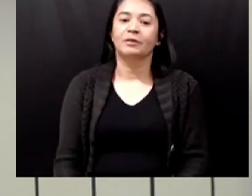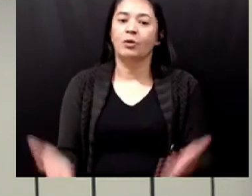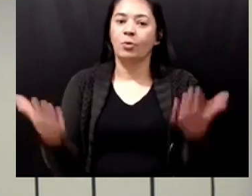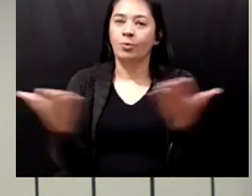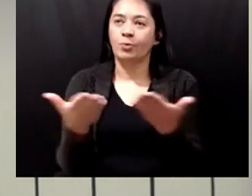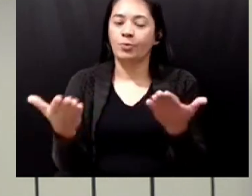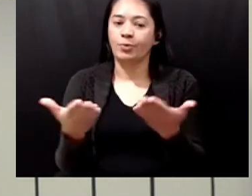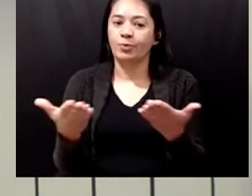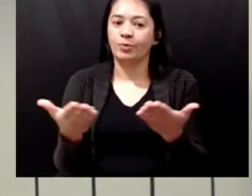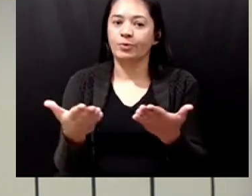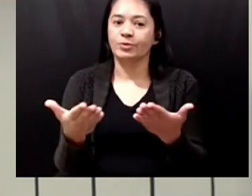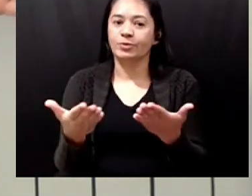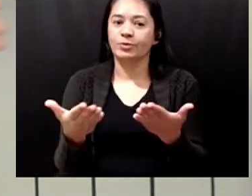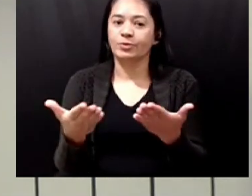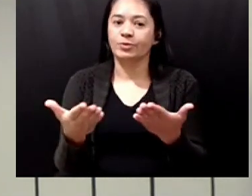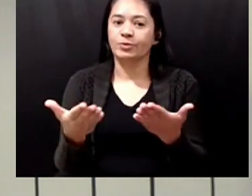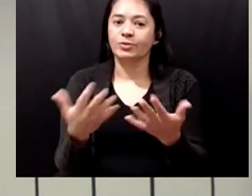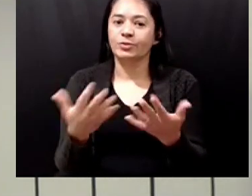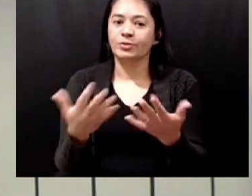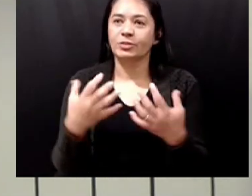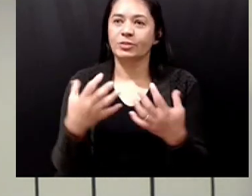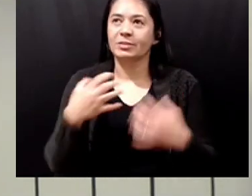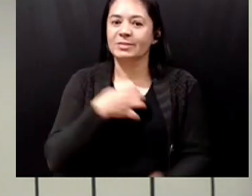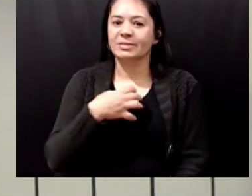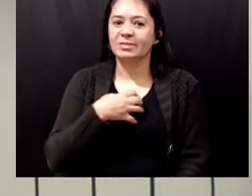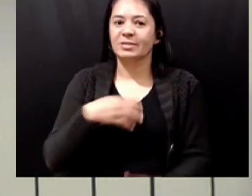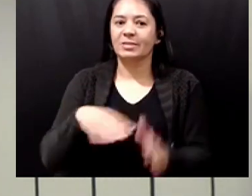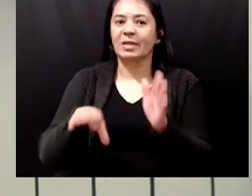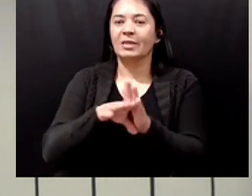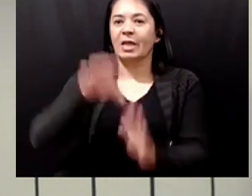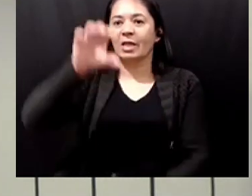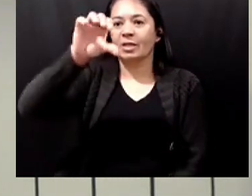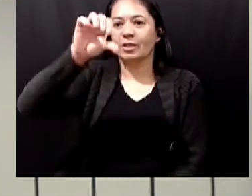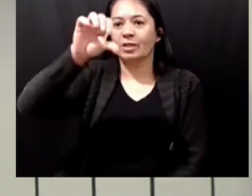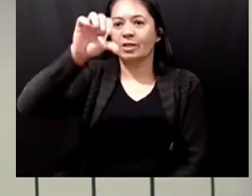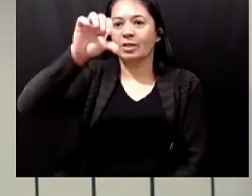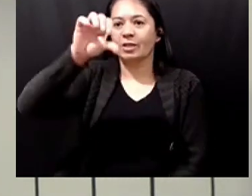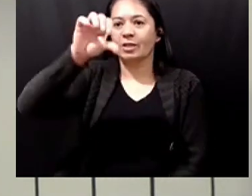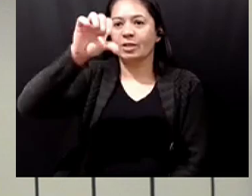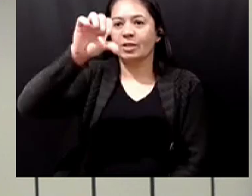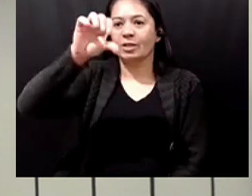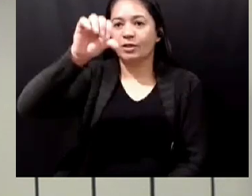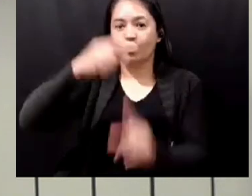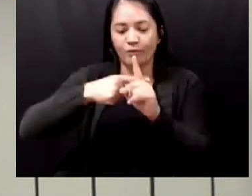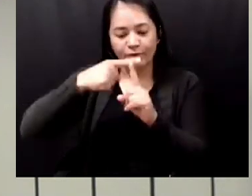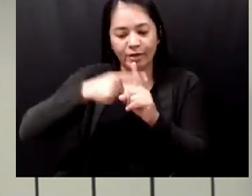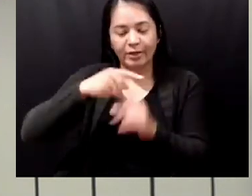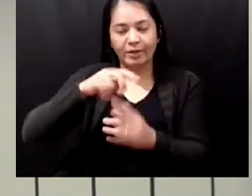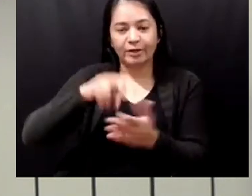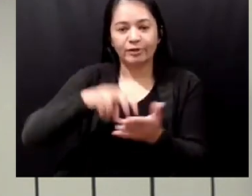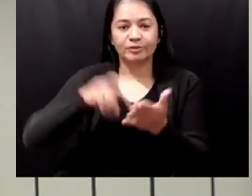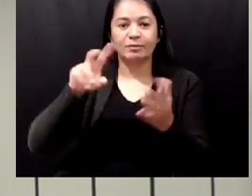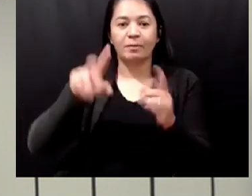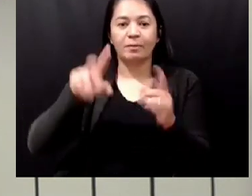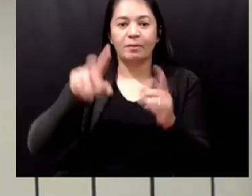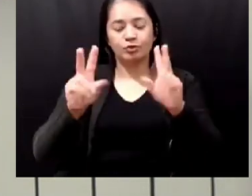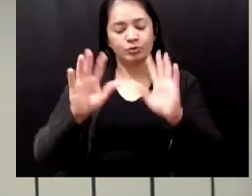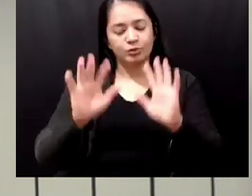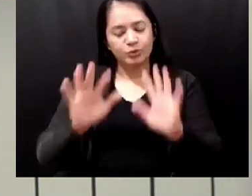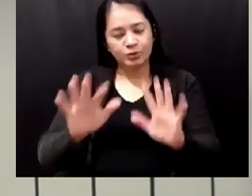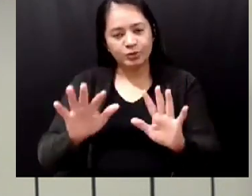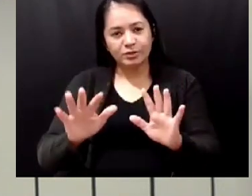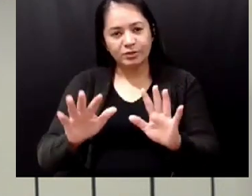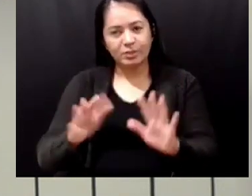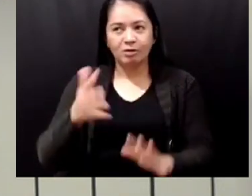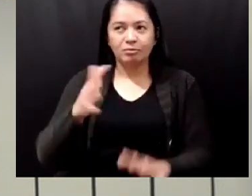9 graus pela manhã. Para esta terça-feira, segue esta condição de tempo estável, sol, céu azul